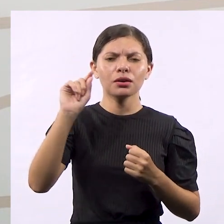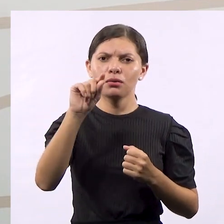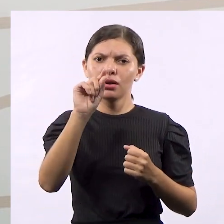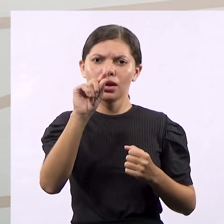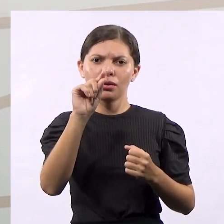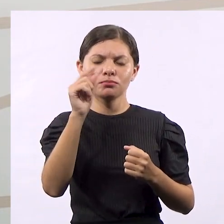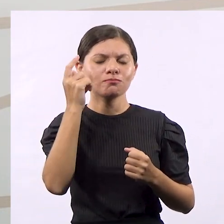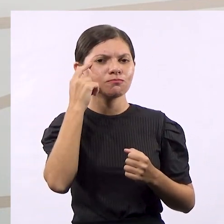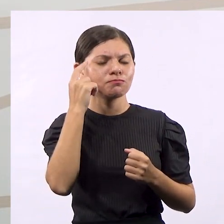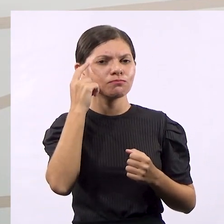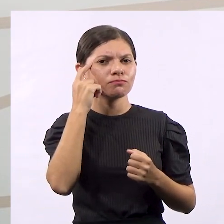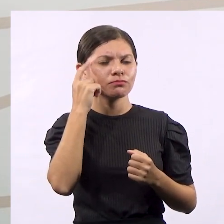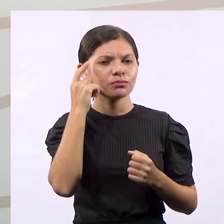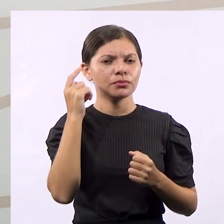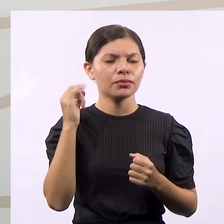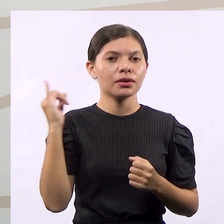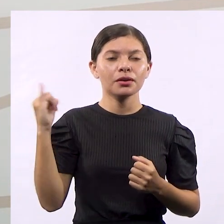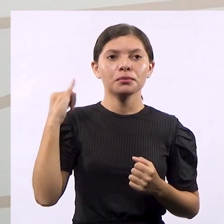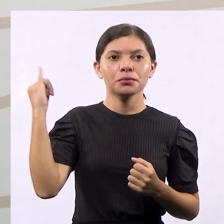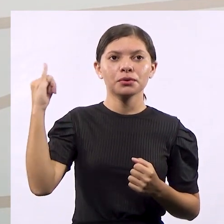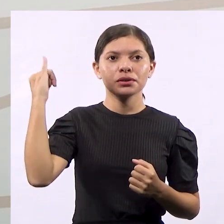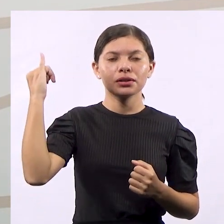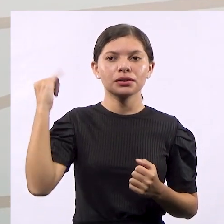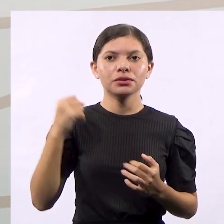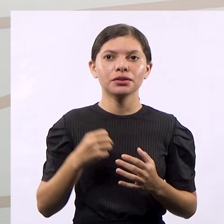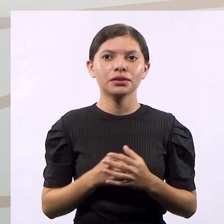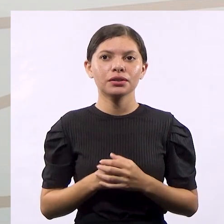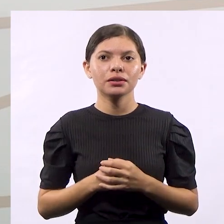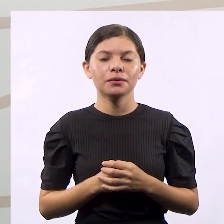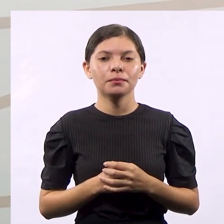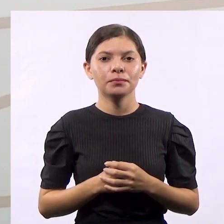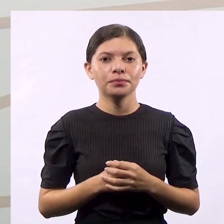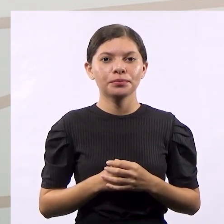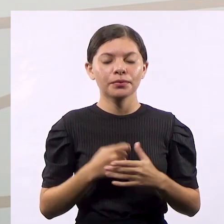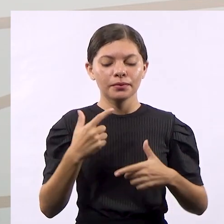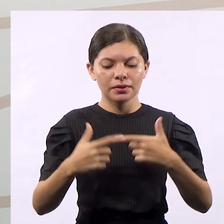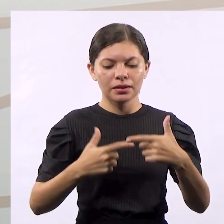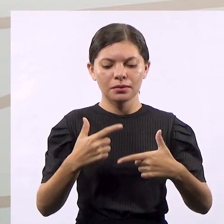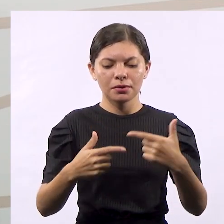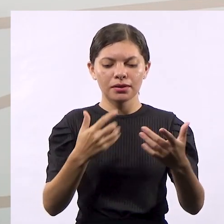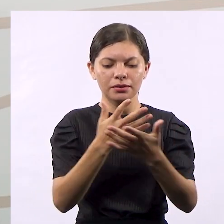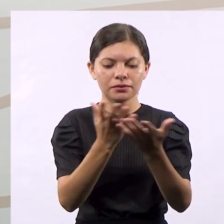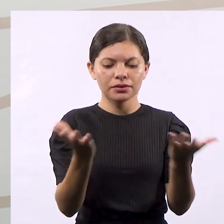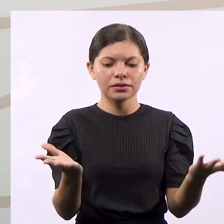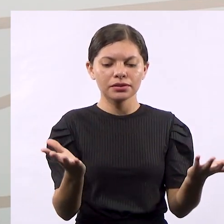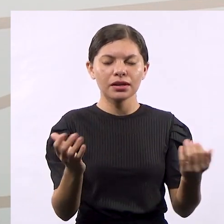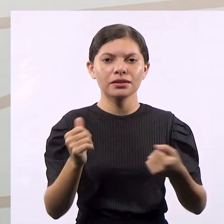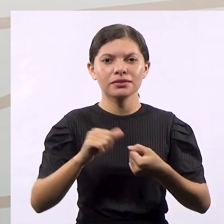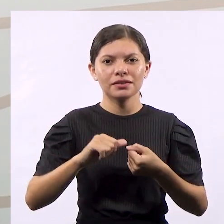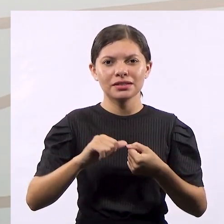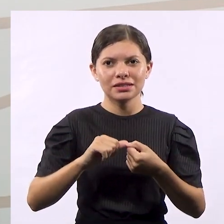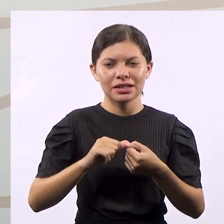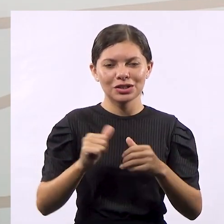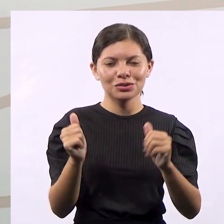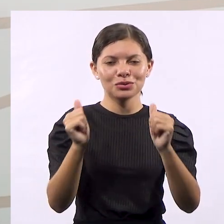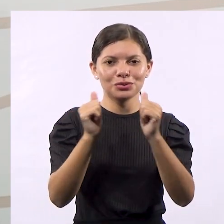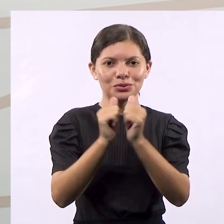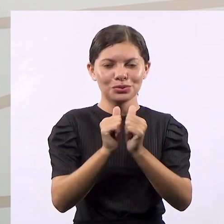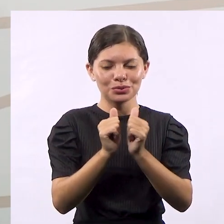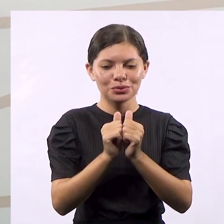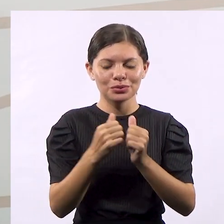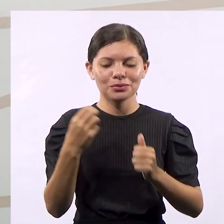nesse acolhimento pedagógico é muito importante. E eu quero só destacar que o trabalho que vocês estão fazendo de